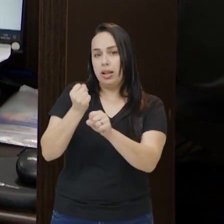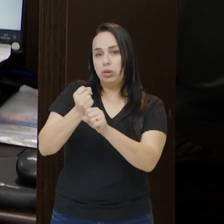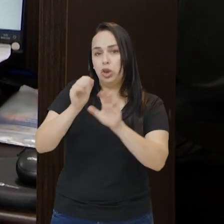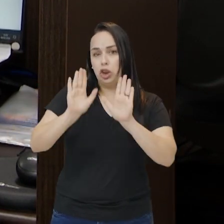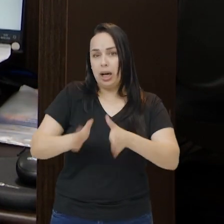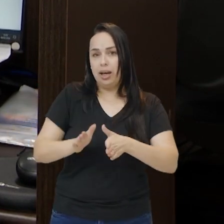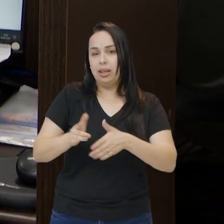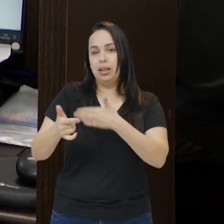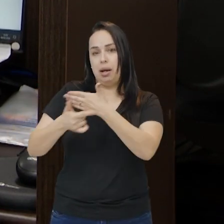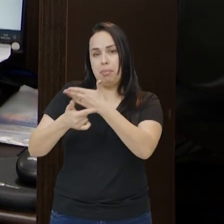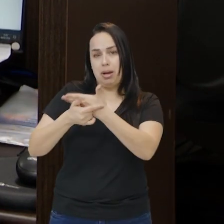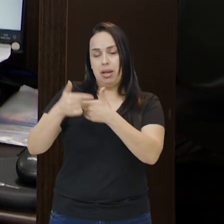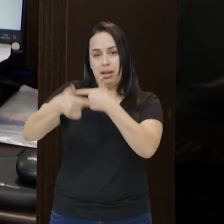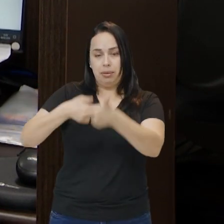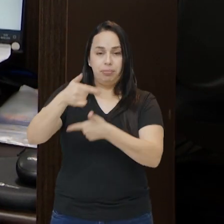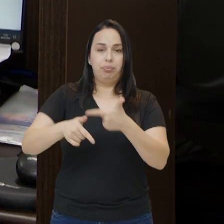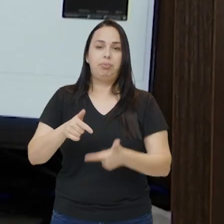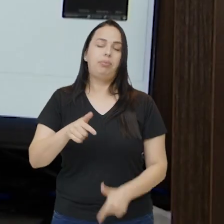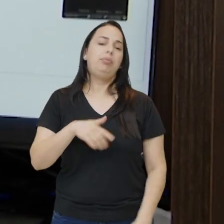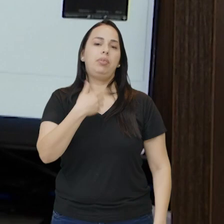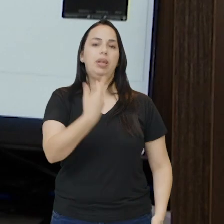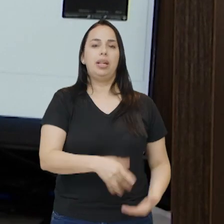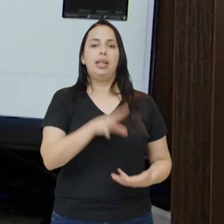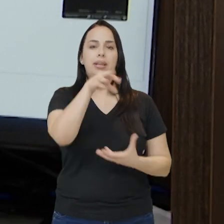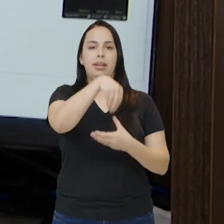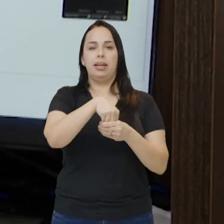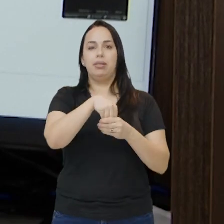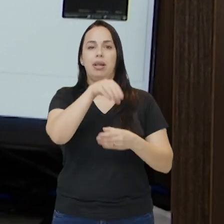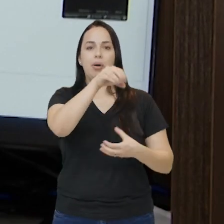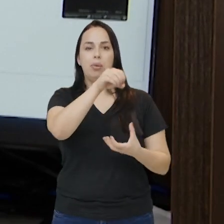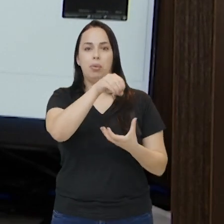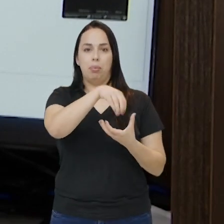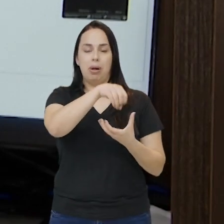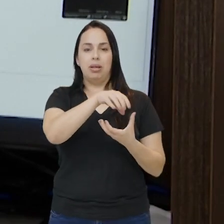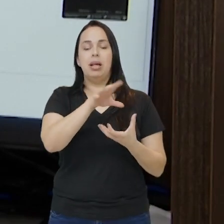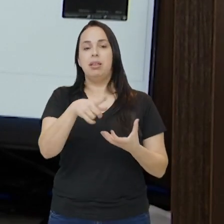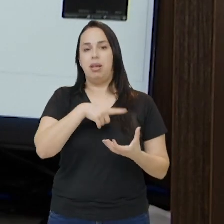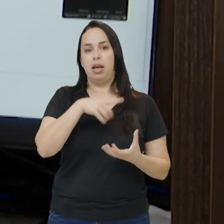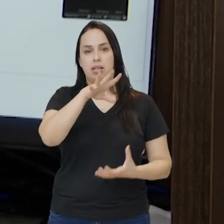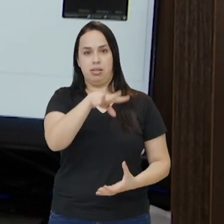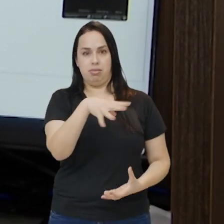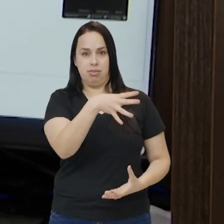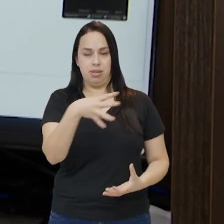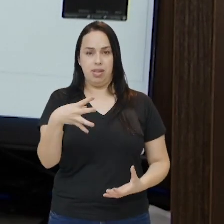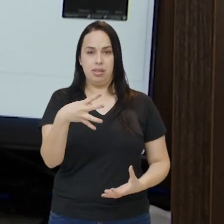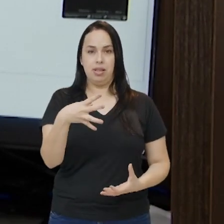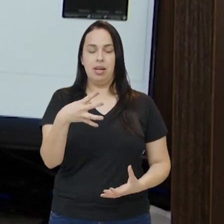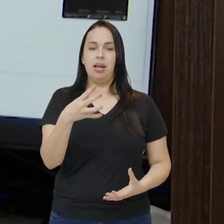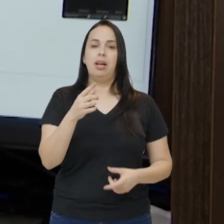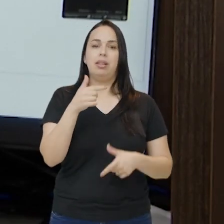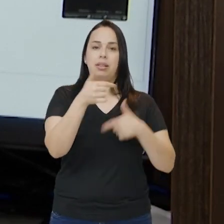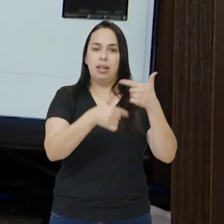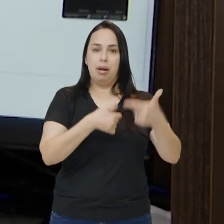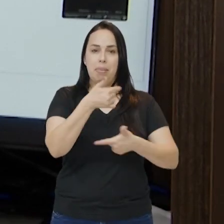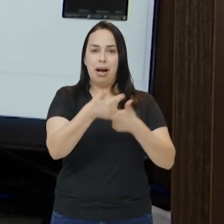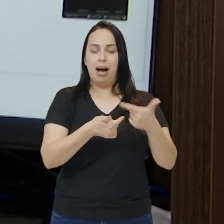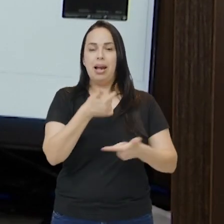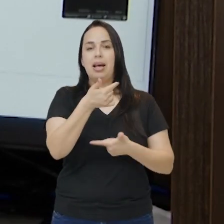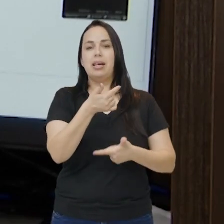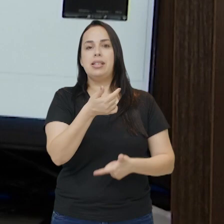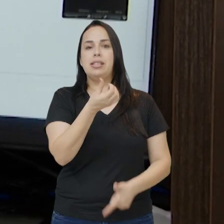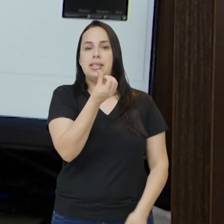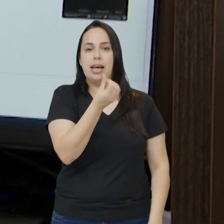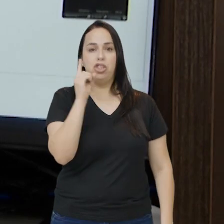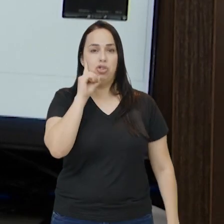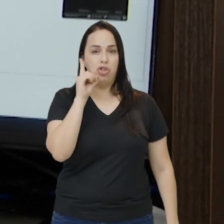ano exercendo essa função. Aqui na Urban o nosso trabalho é uma escala, 6x1, então